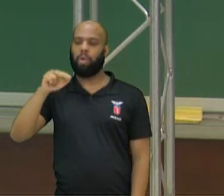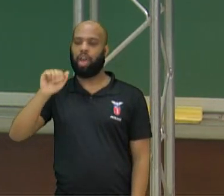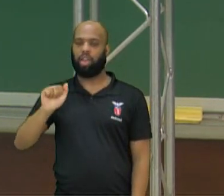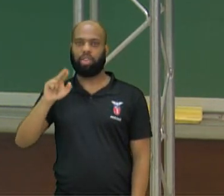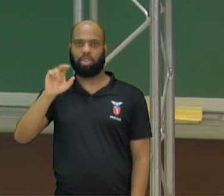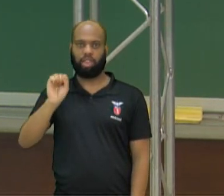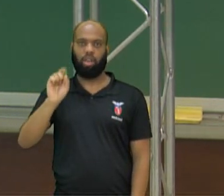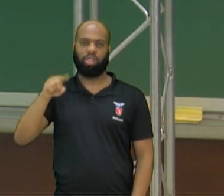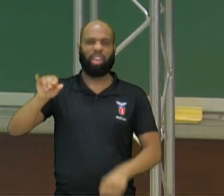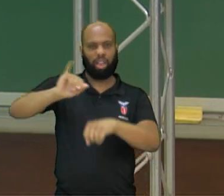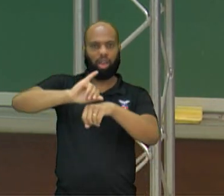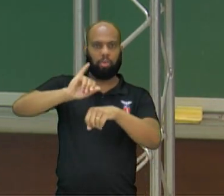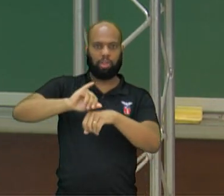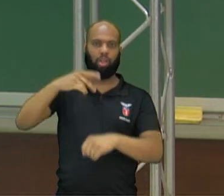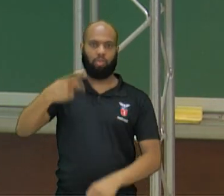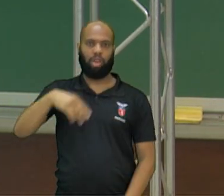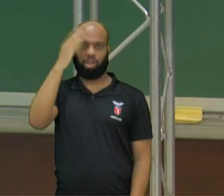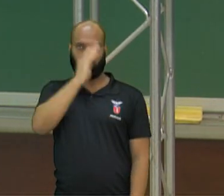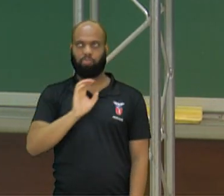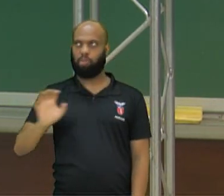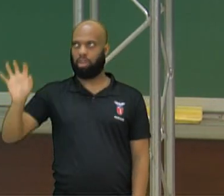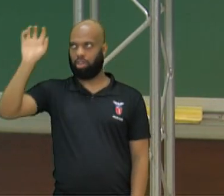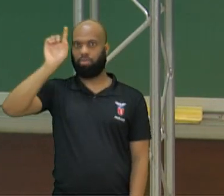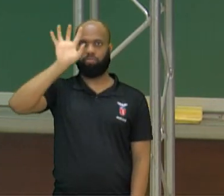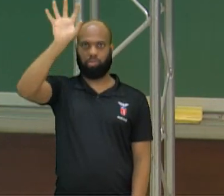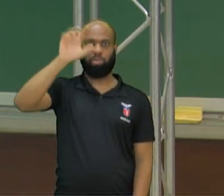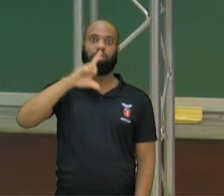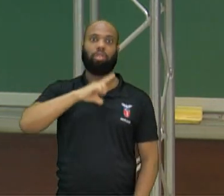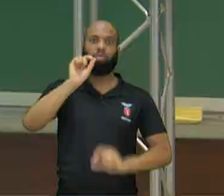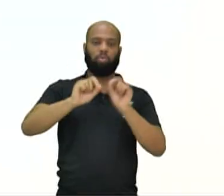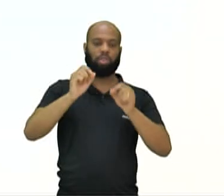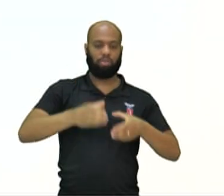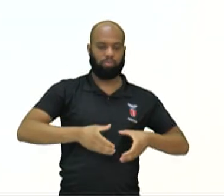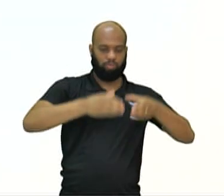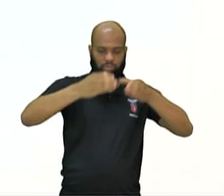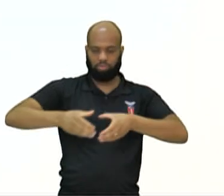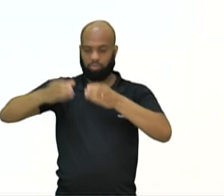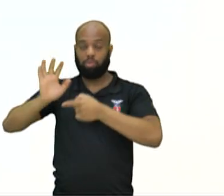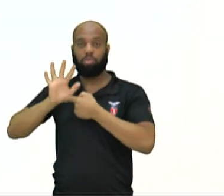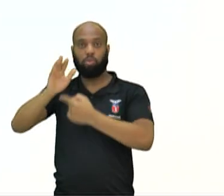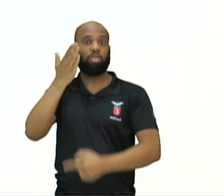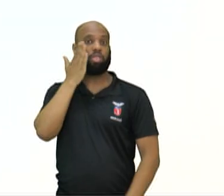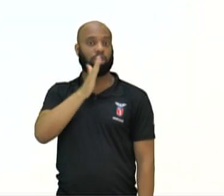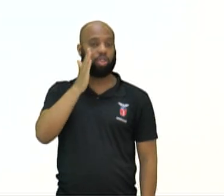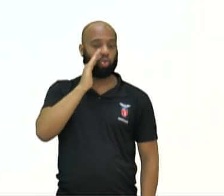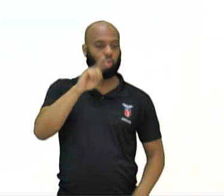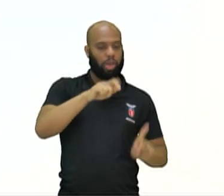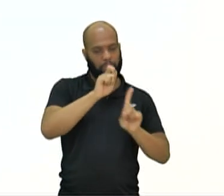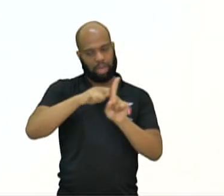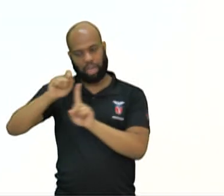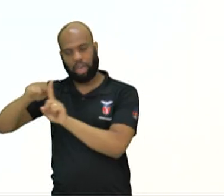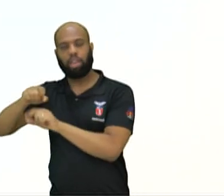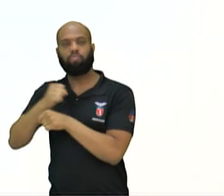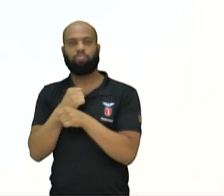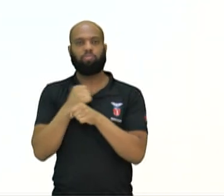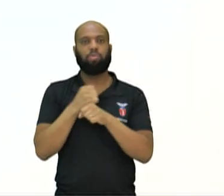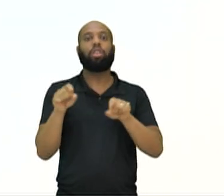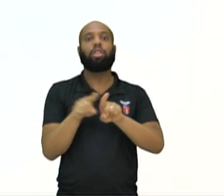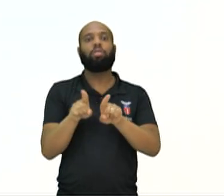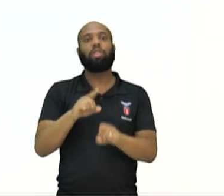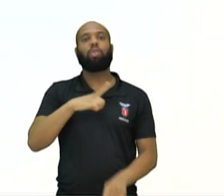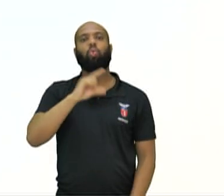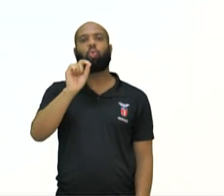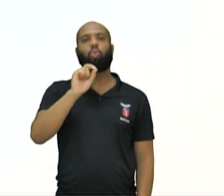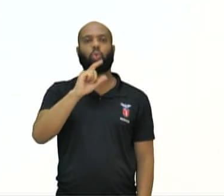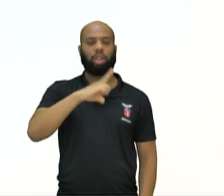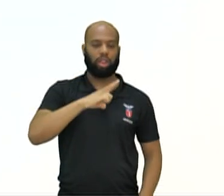você está vendo aqui na tela, ele traz para você as barras divididas ao longo dos meses do ano e aonde essas barras